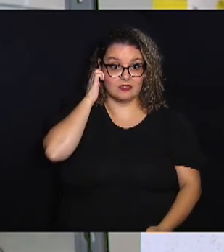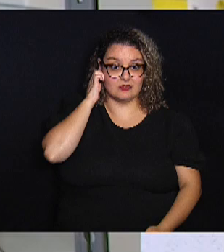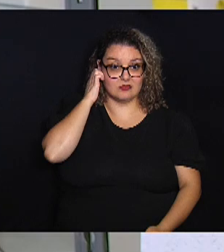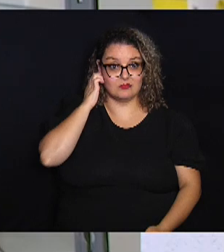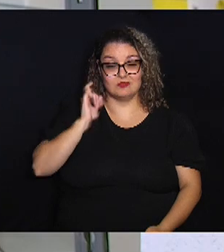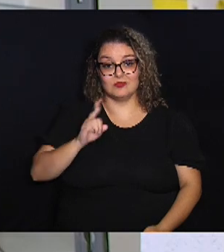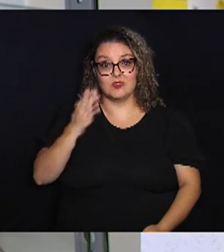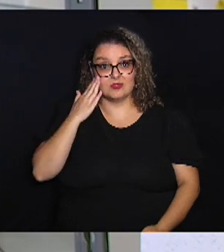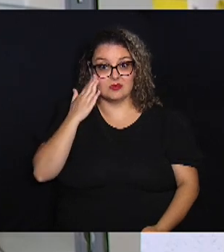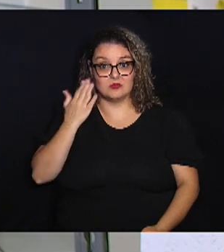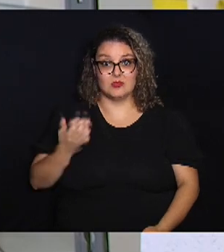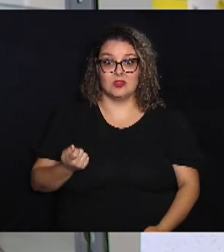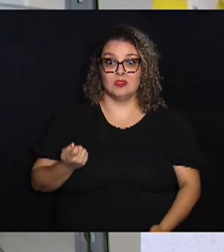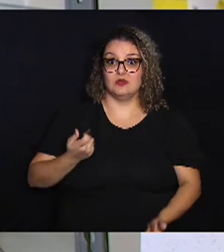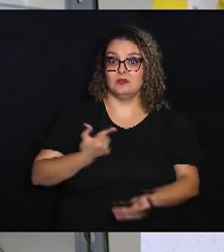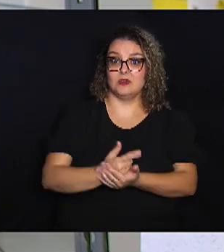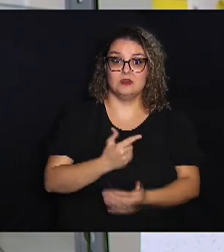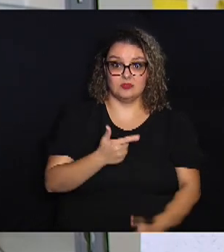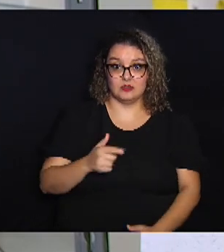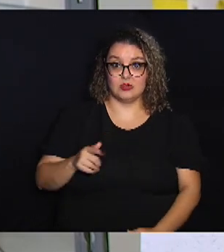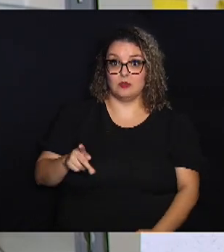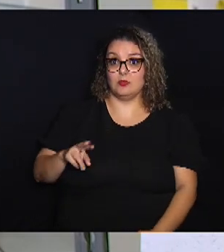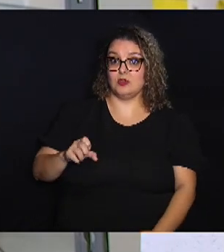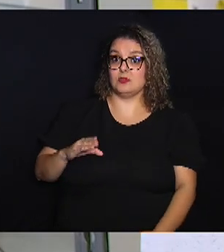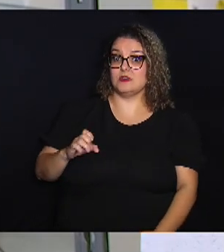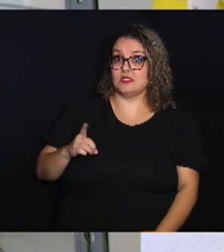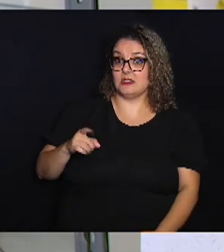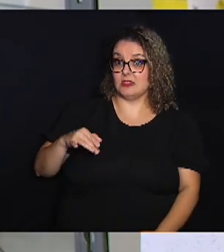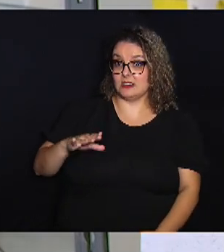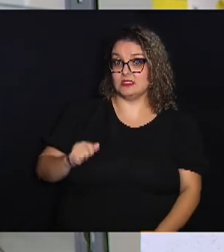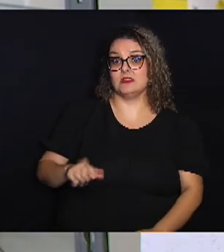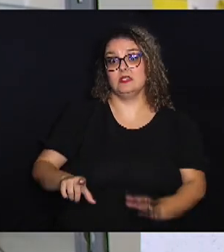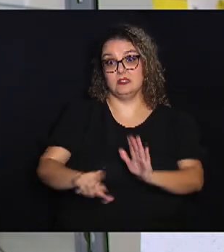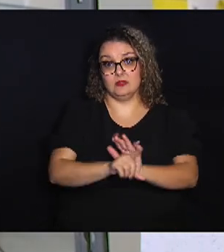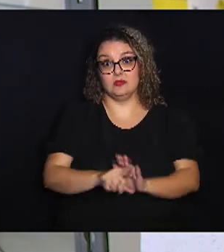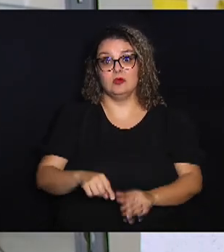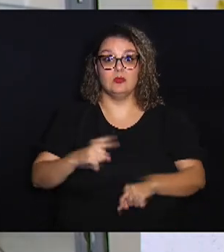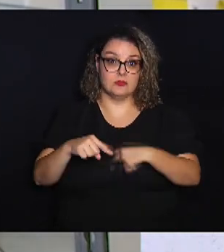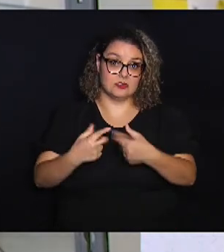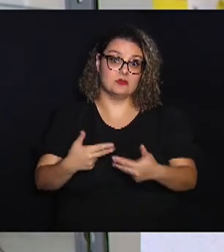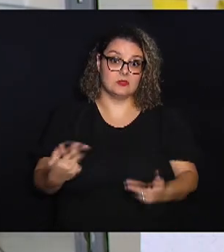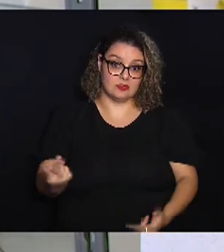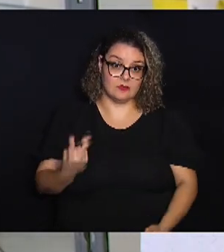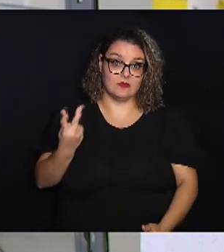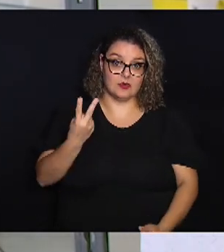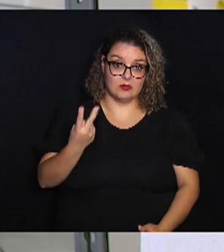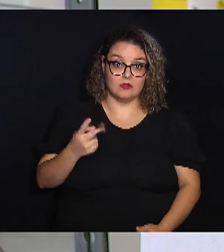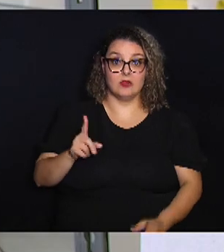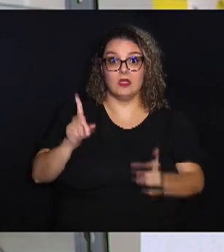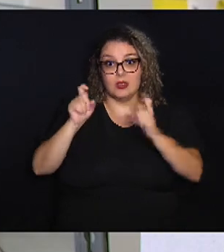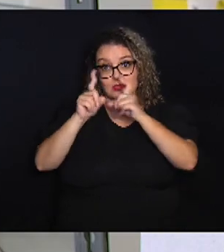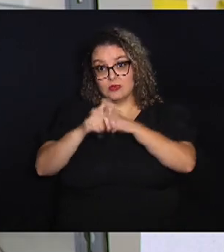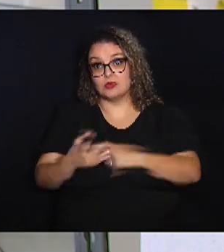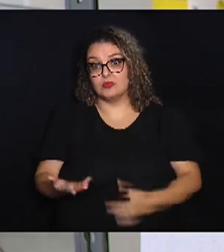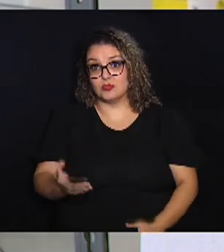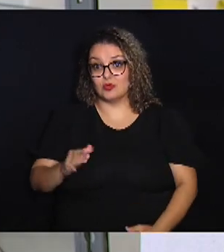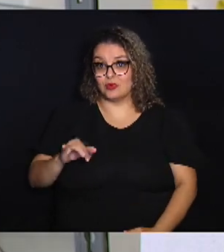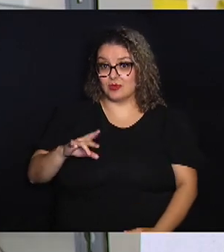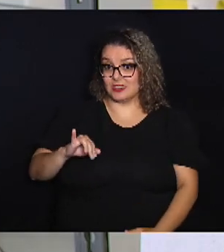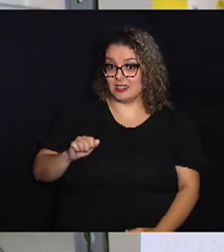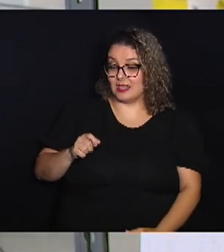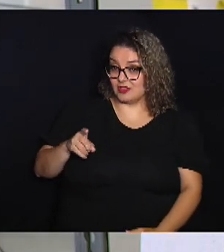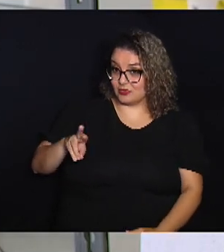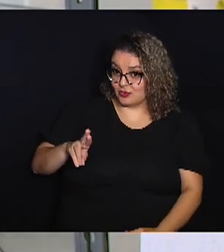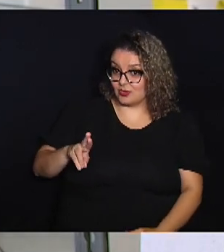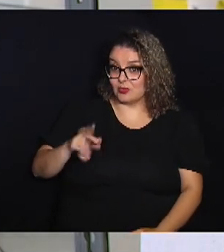acaba adquirindo sem essa procedência legalizada. Outra coisa também é o valor, né? Então é muito difícil o criador comercial